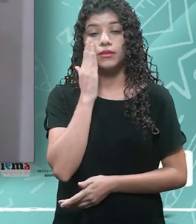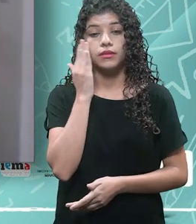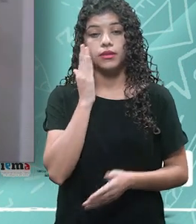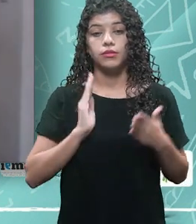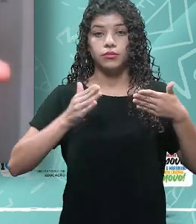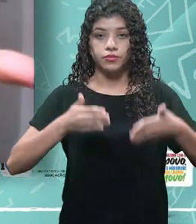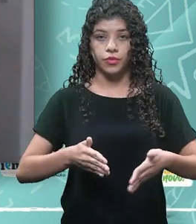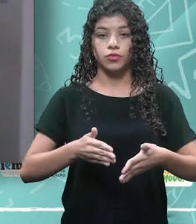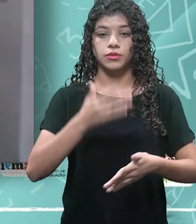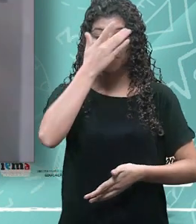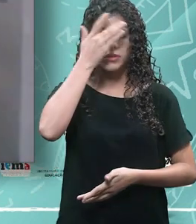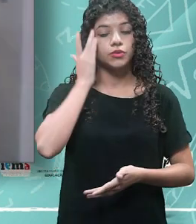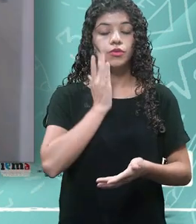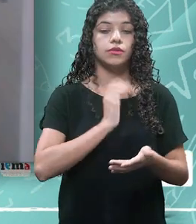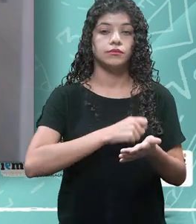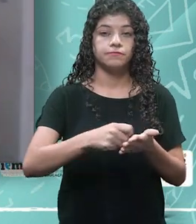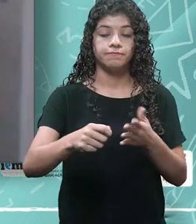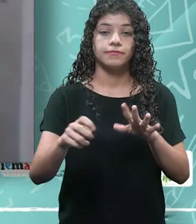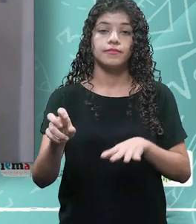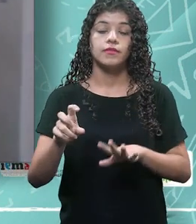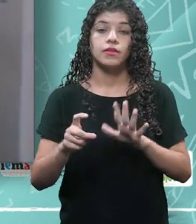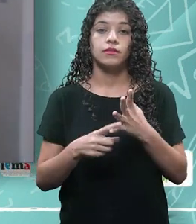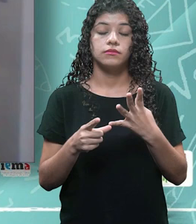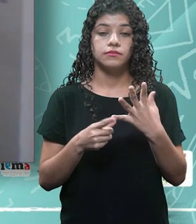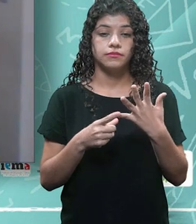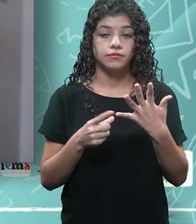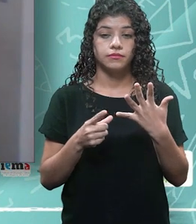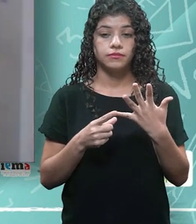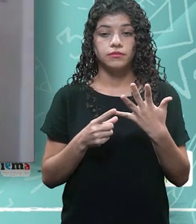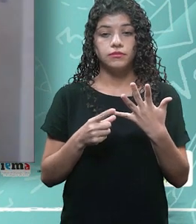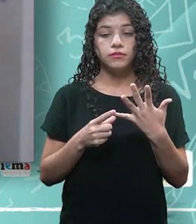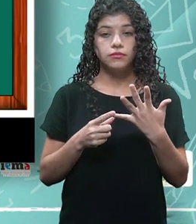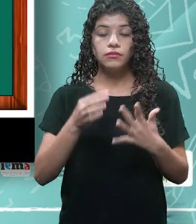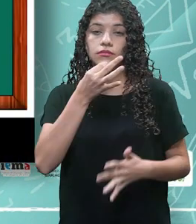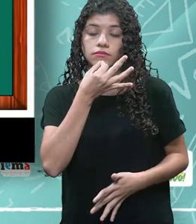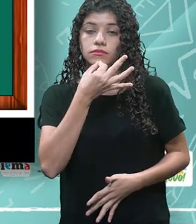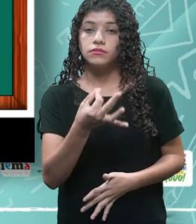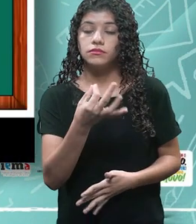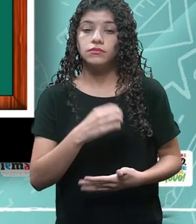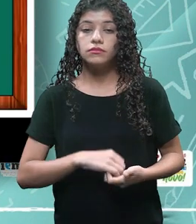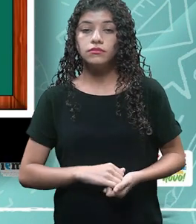conseguindo entender a ideia principal do autor e a quinta e última dica que eu tenho para